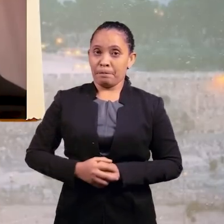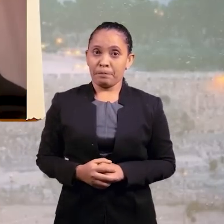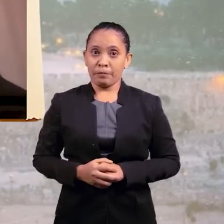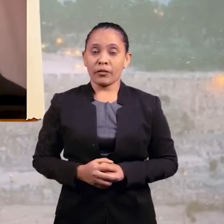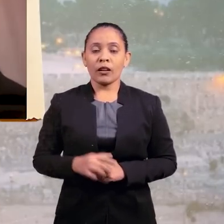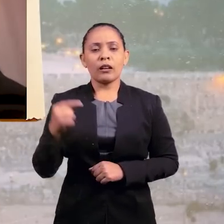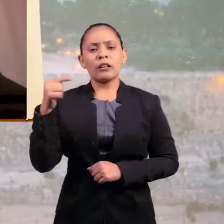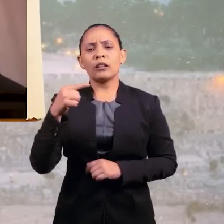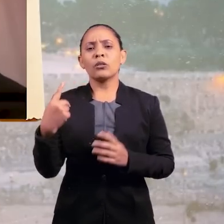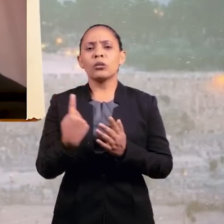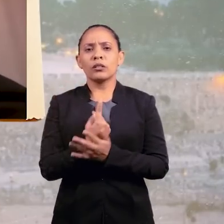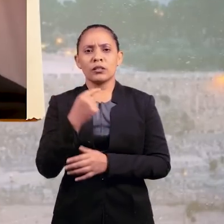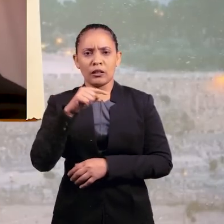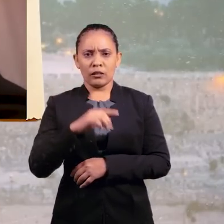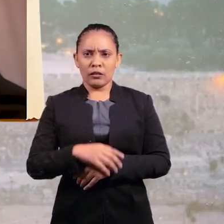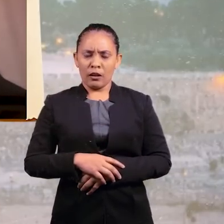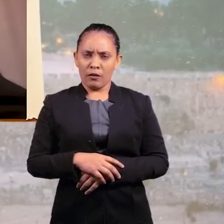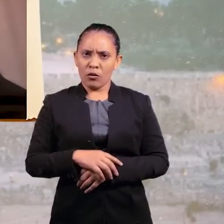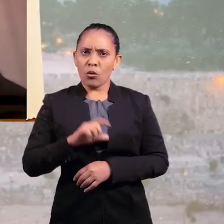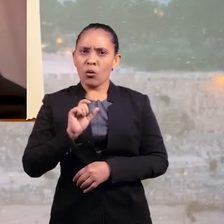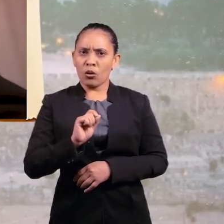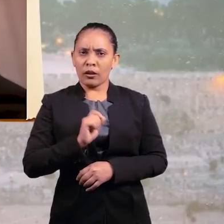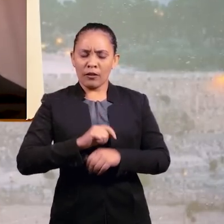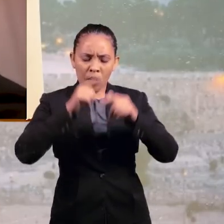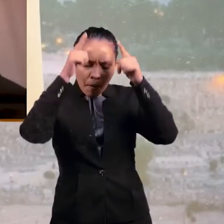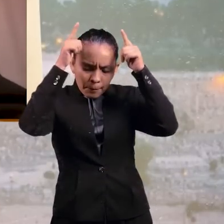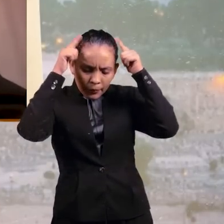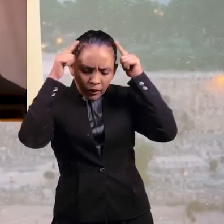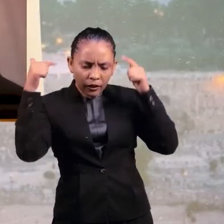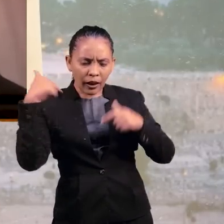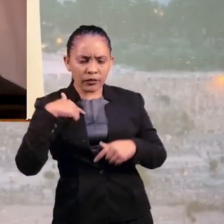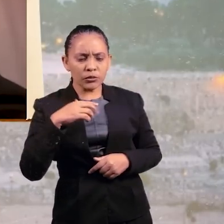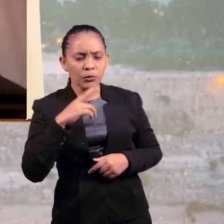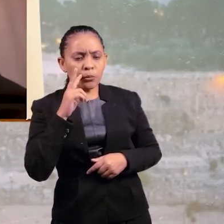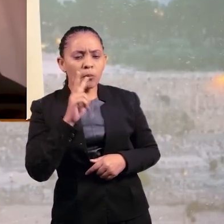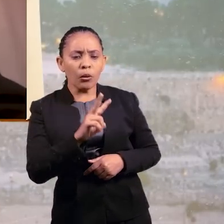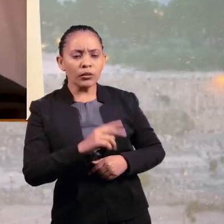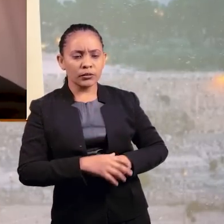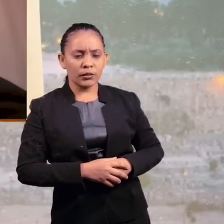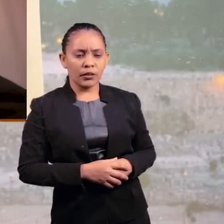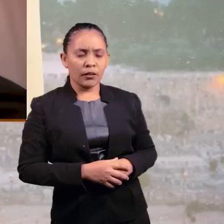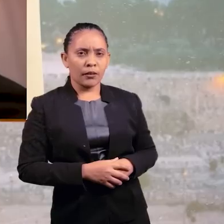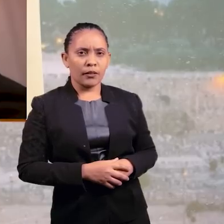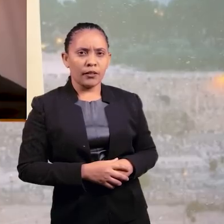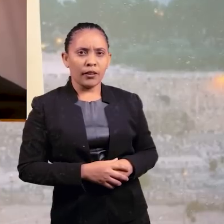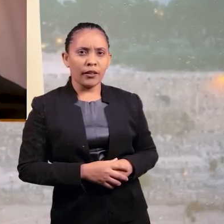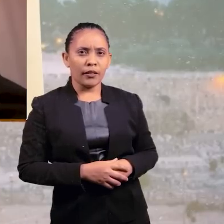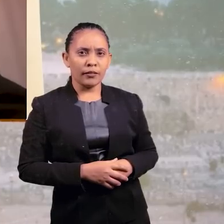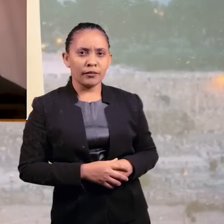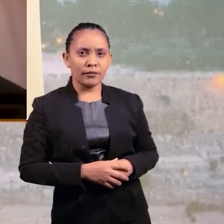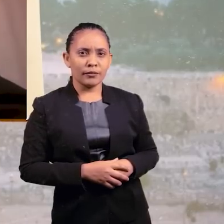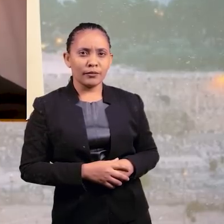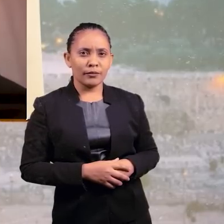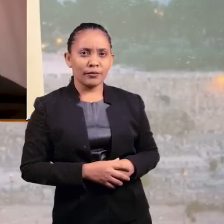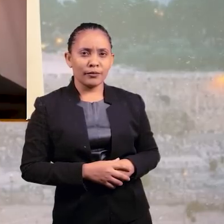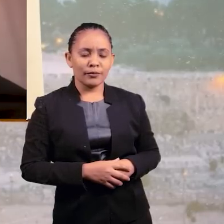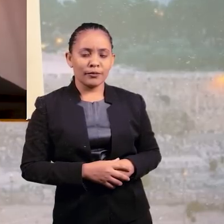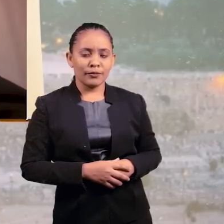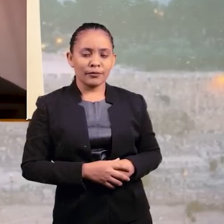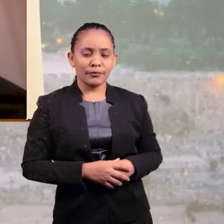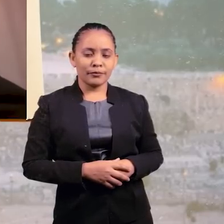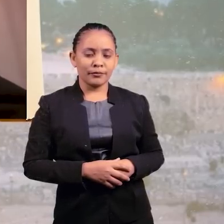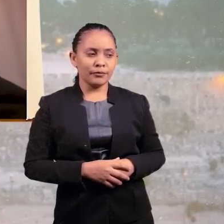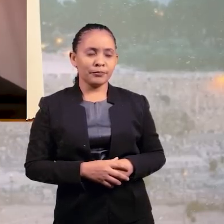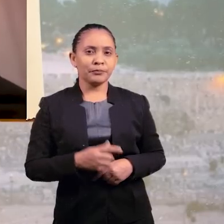né? Quando ele estava lá com Pilatos, né? Pilatos diz a ele assim, não me falas de mim, não